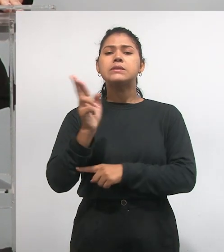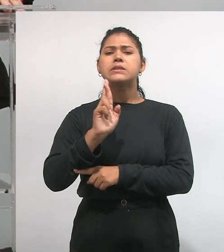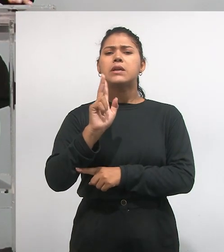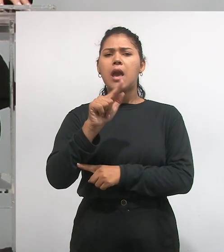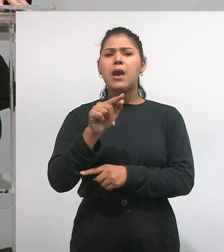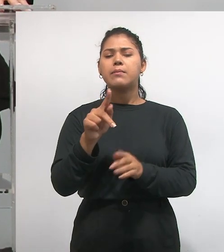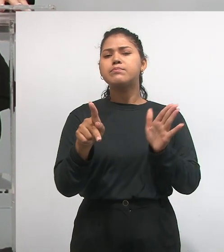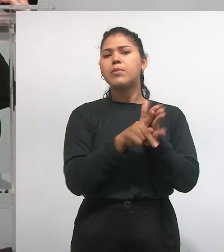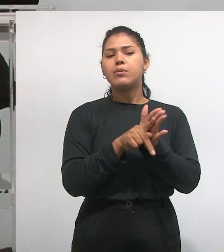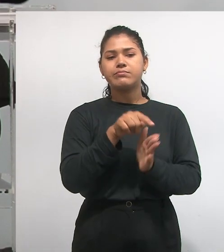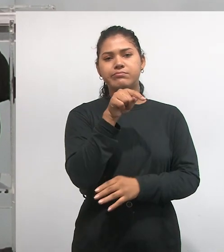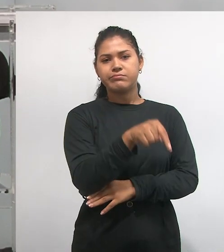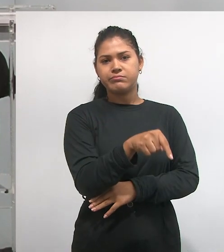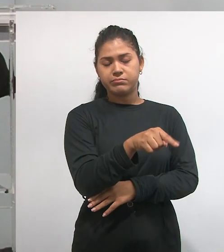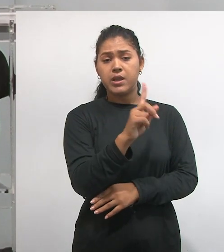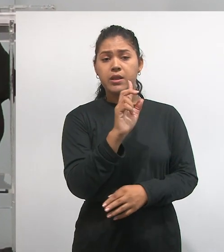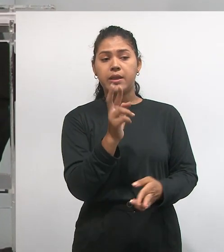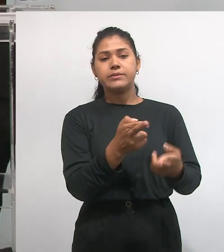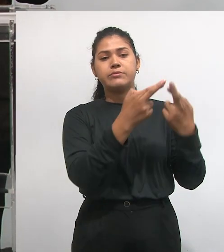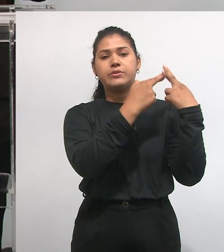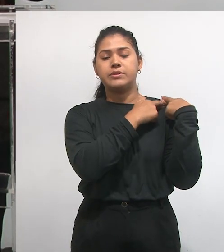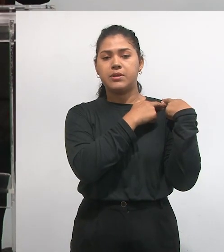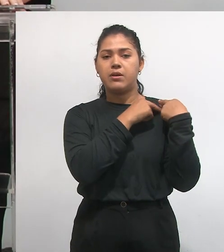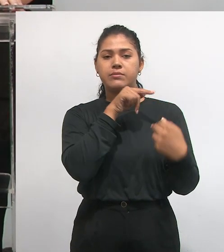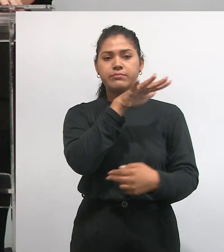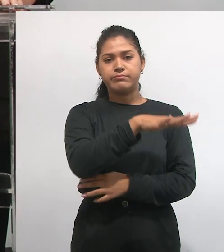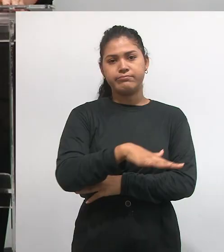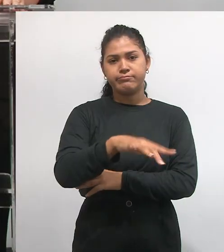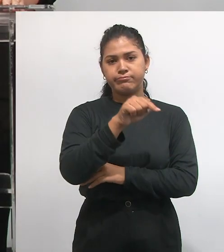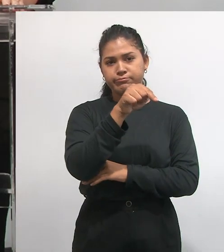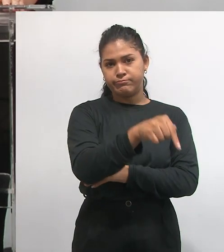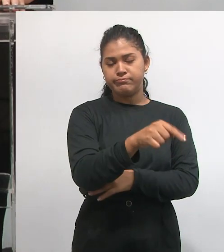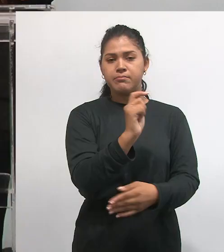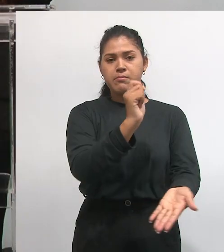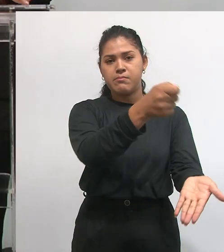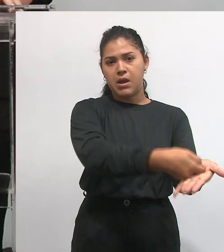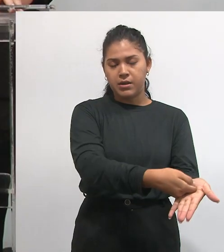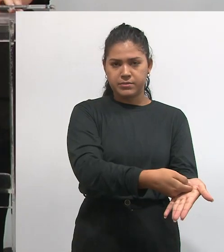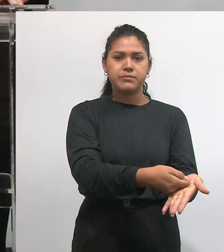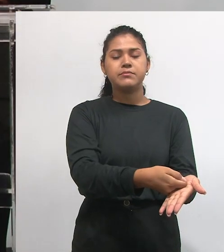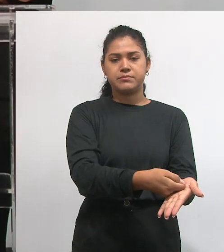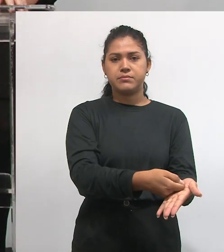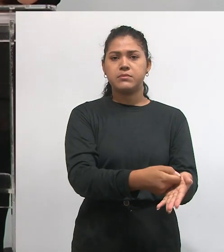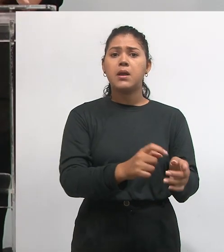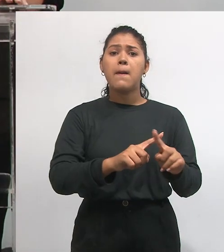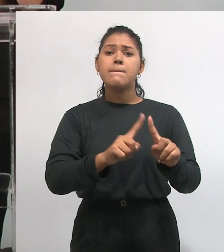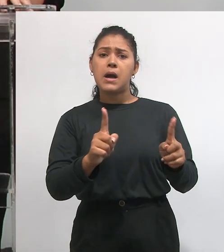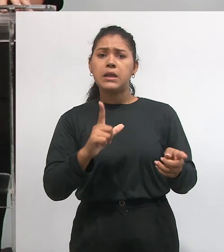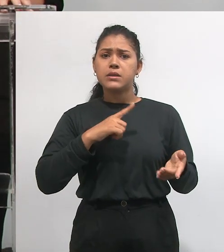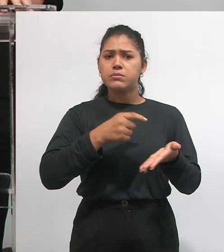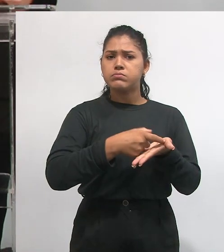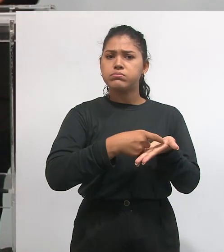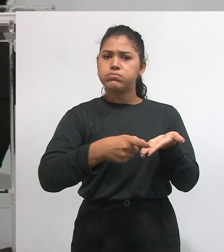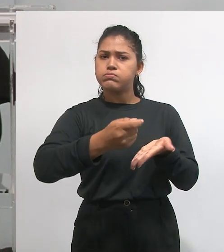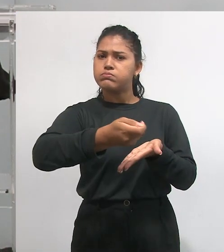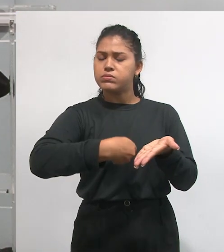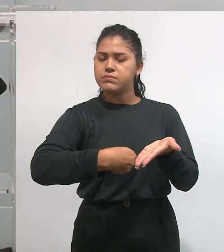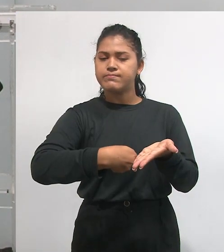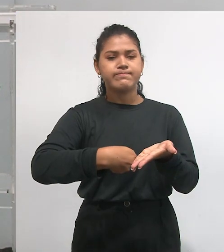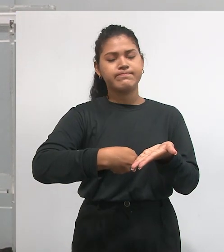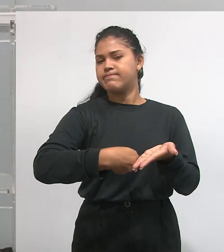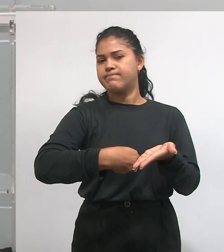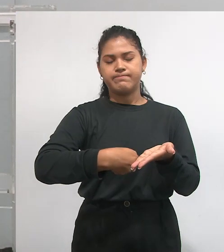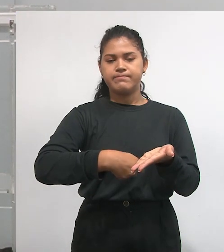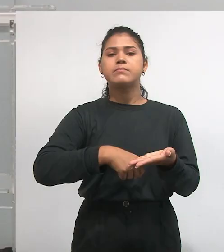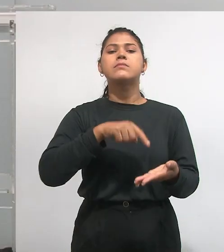do imóvel? Y. Então, para o poder público, quem vai pagar o IPTU é o proprietário e não